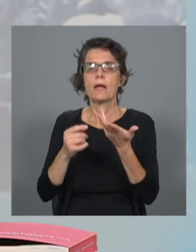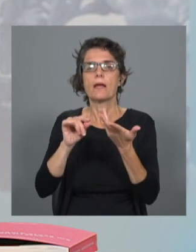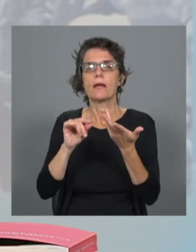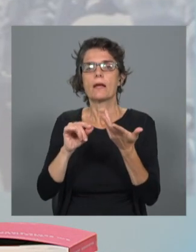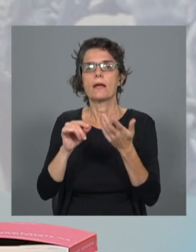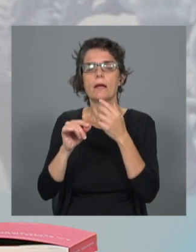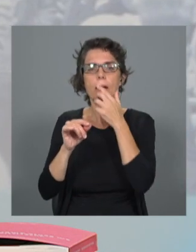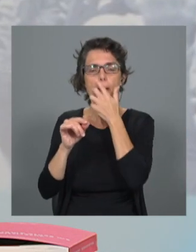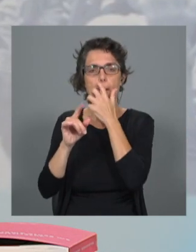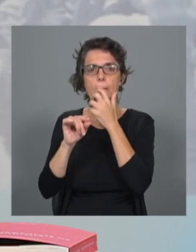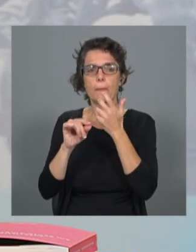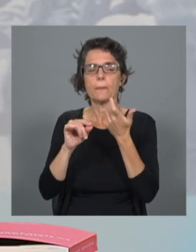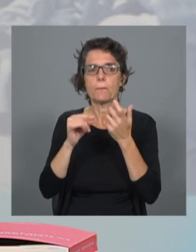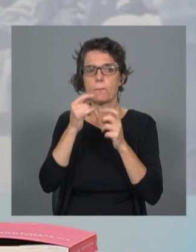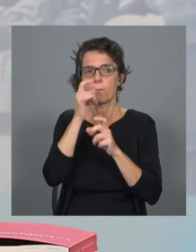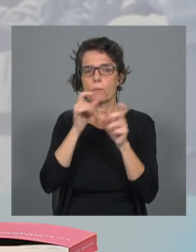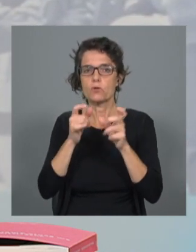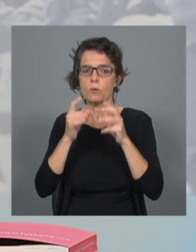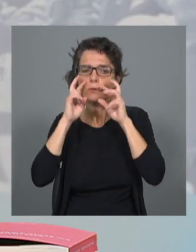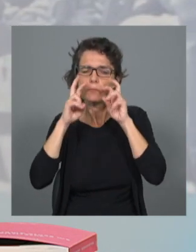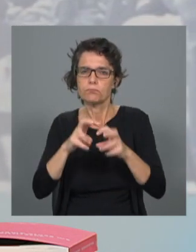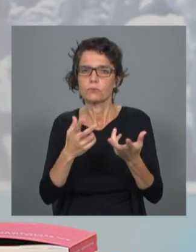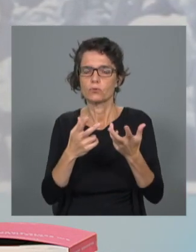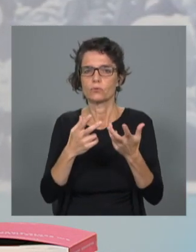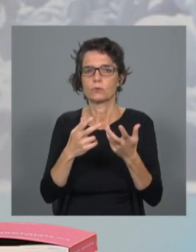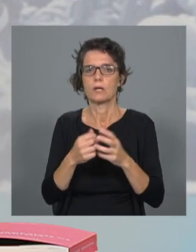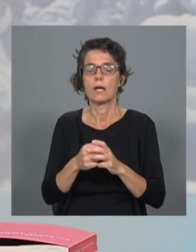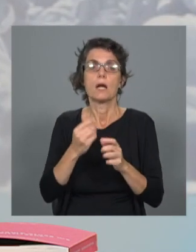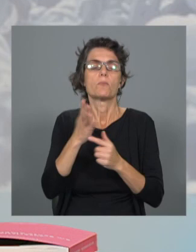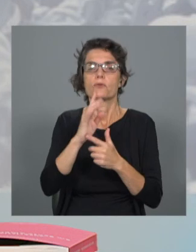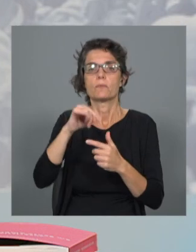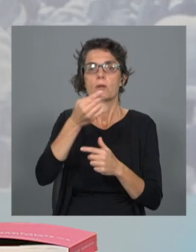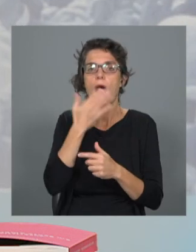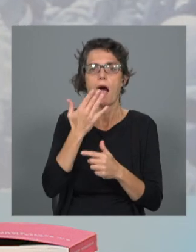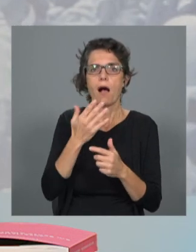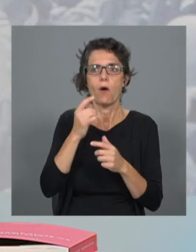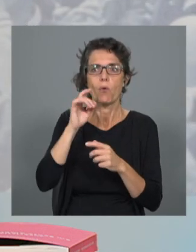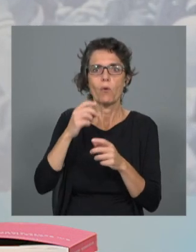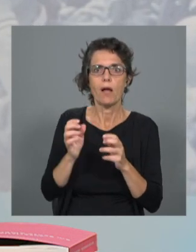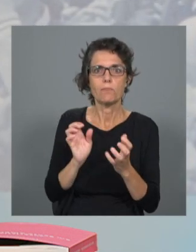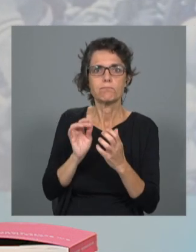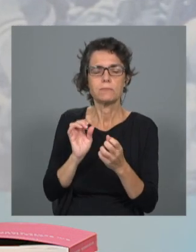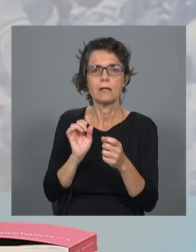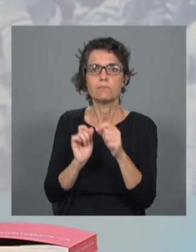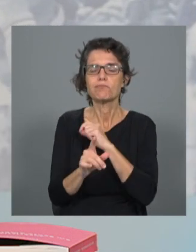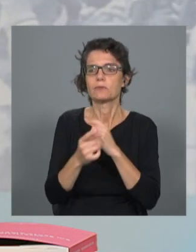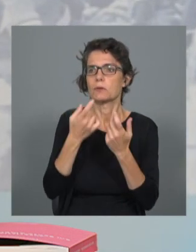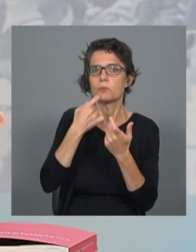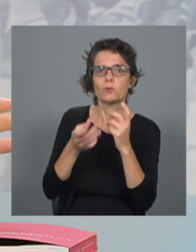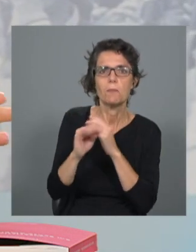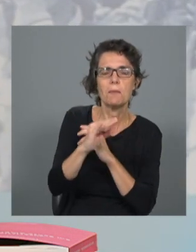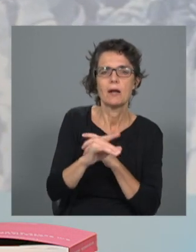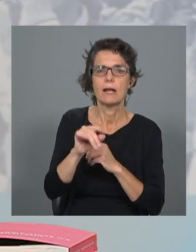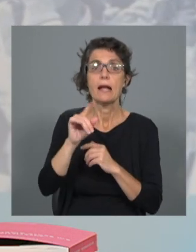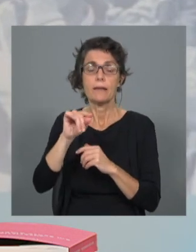aprofundar temas, e das coisas mais belas que eu vi acontecer foi exatamente pessoas que começaram por esta formação, que é uma